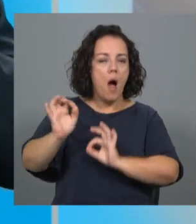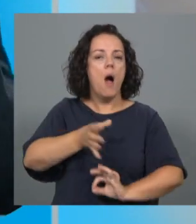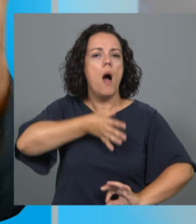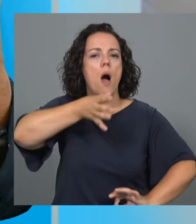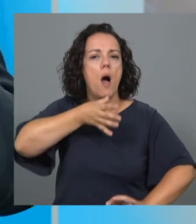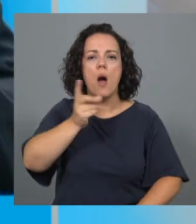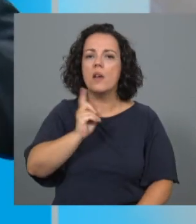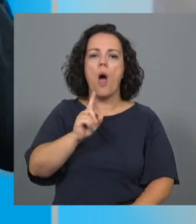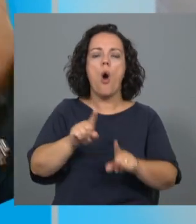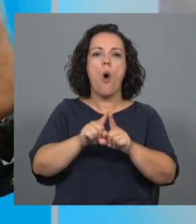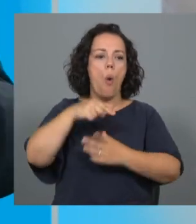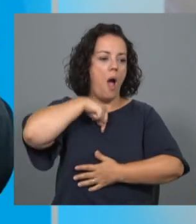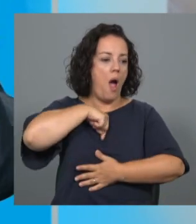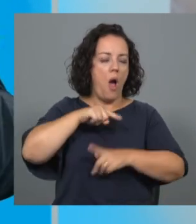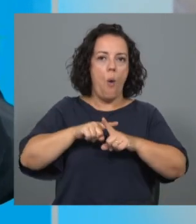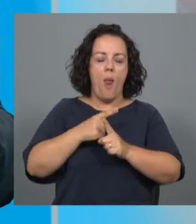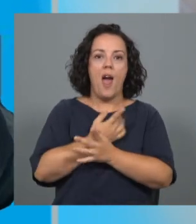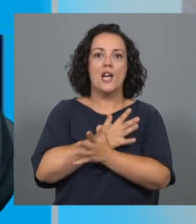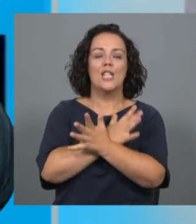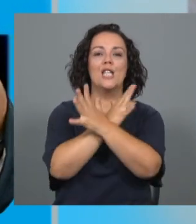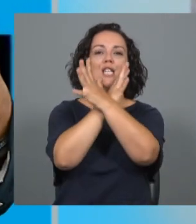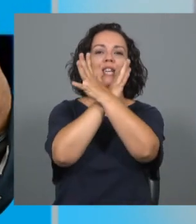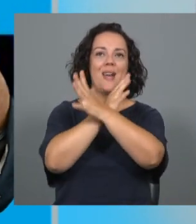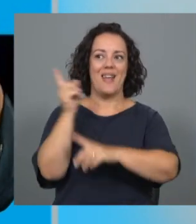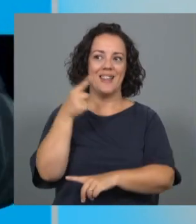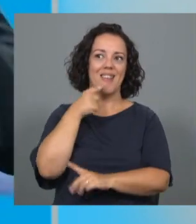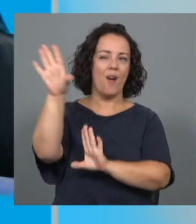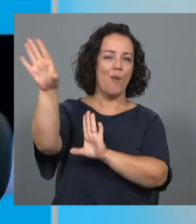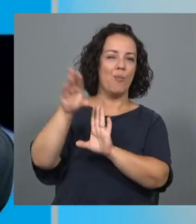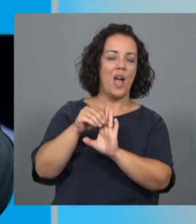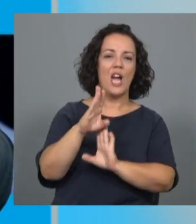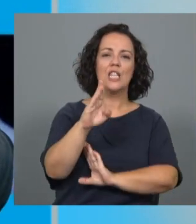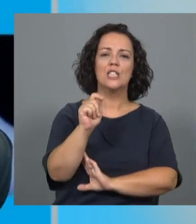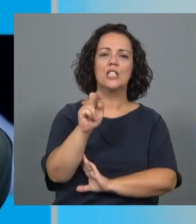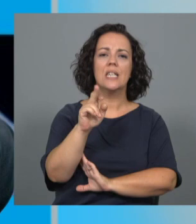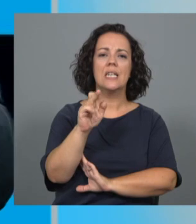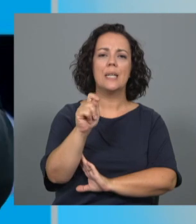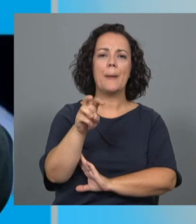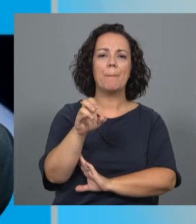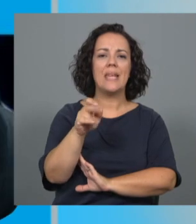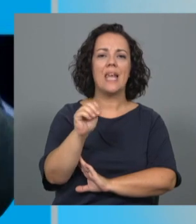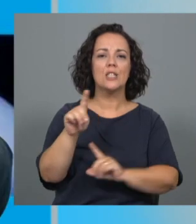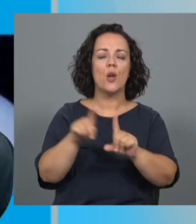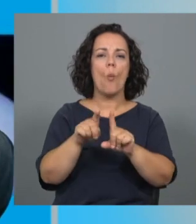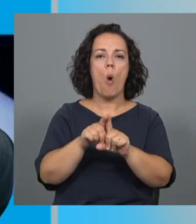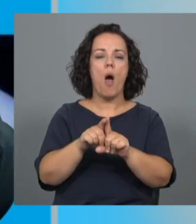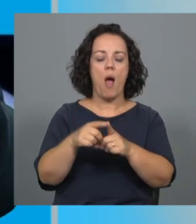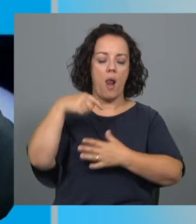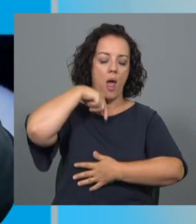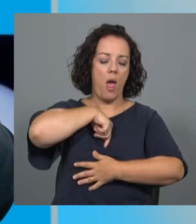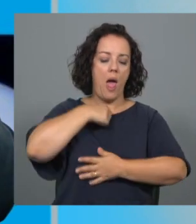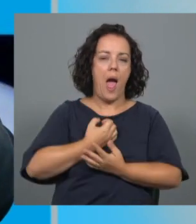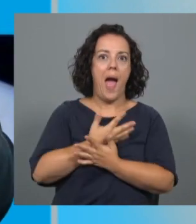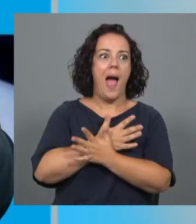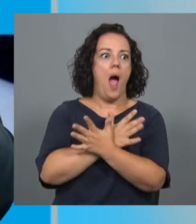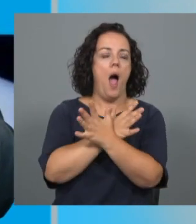é um ardor, é uma chama. Ele até cita Jeremias, algo que nos arde dentro. Este dom que recebemos,